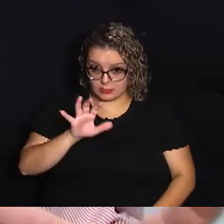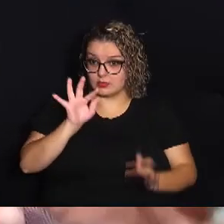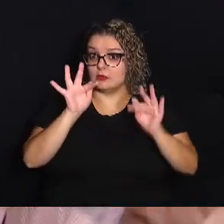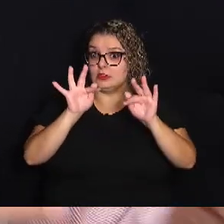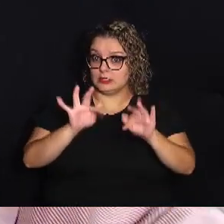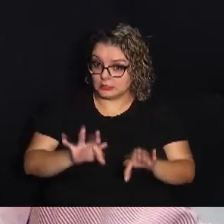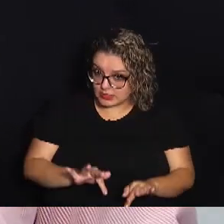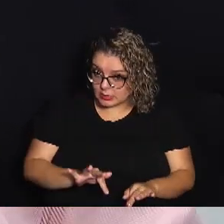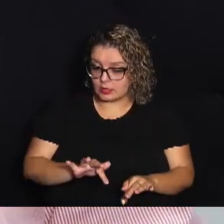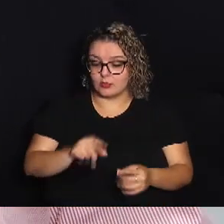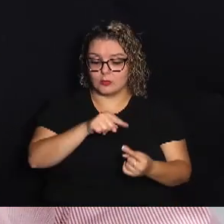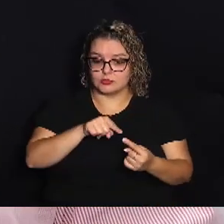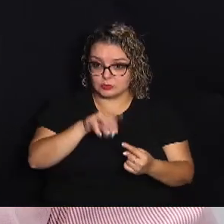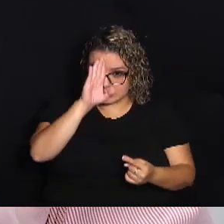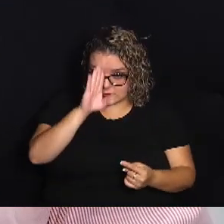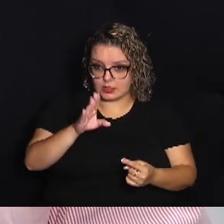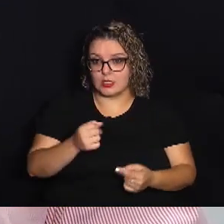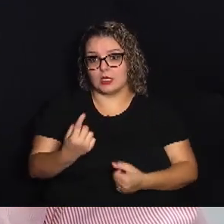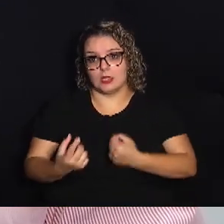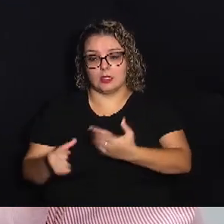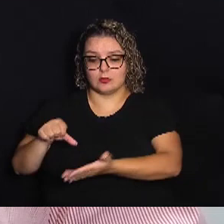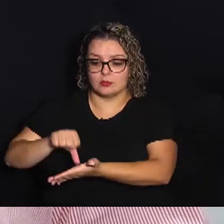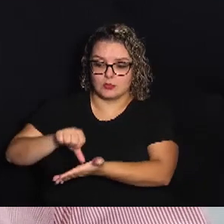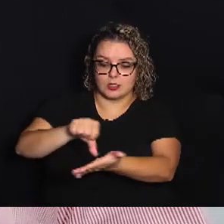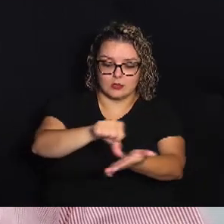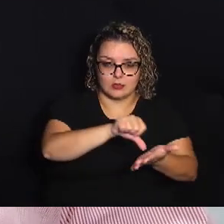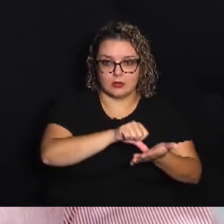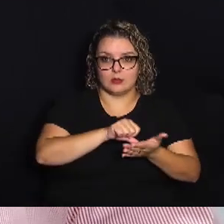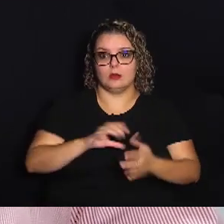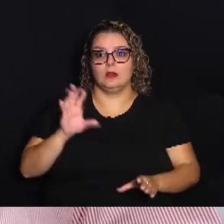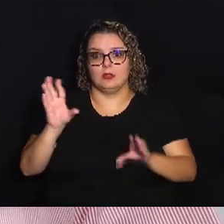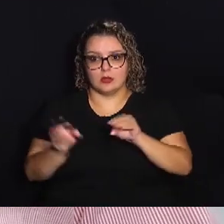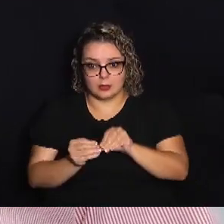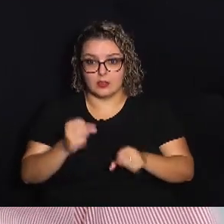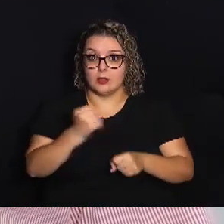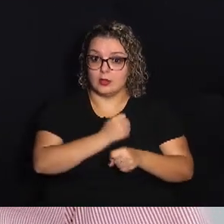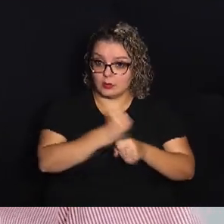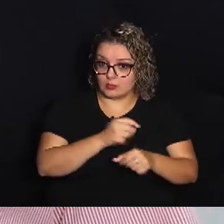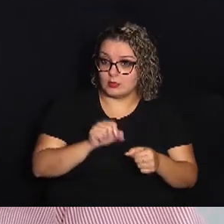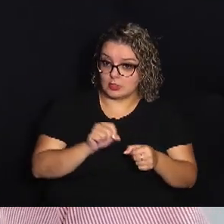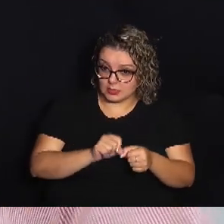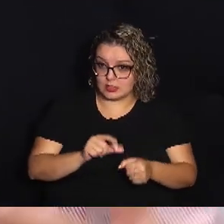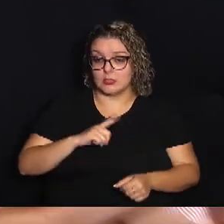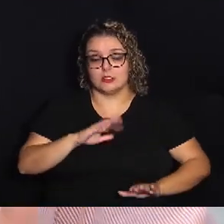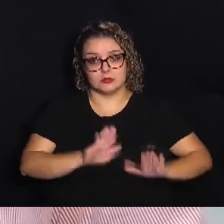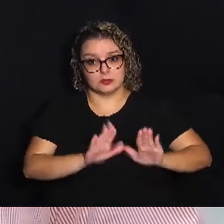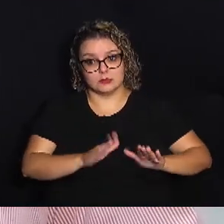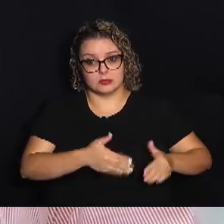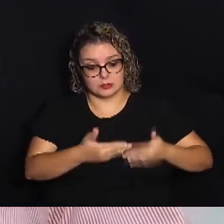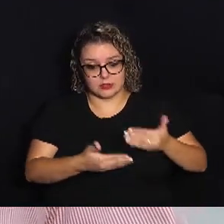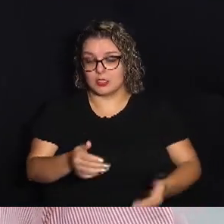forma final né ainda Estações precisam ser concluídas ainda obras a serem executadas e tem uma